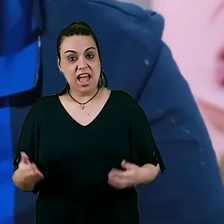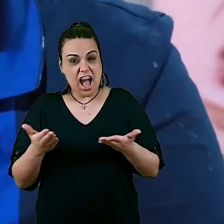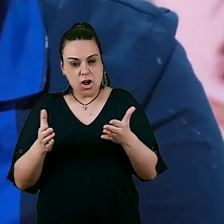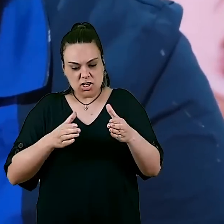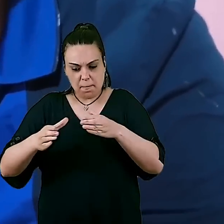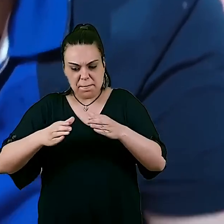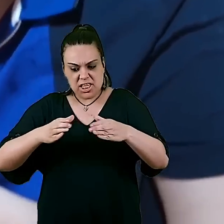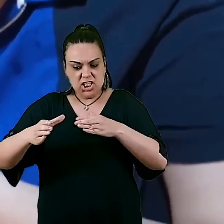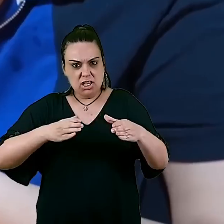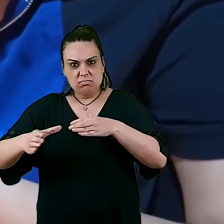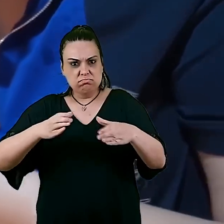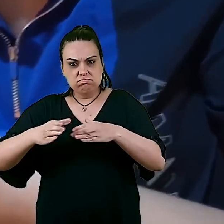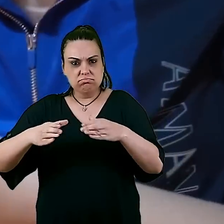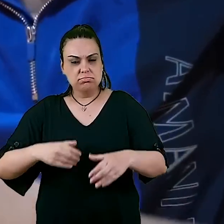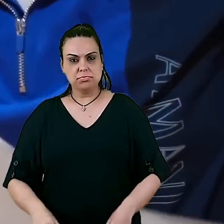Agora é só mexer um